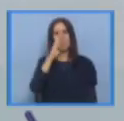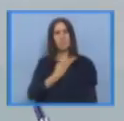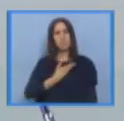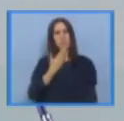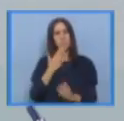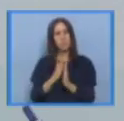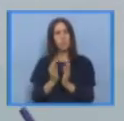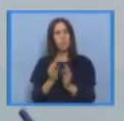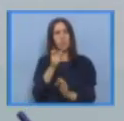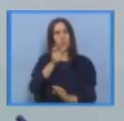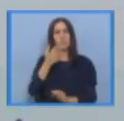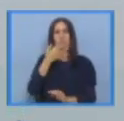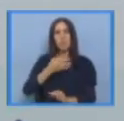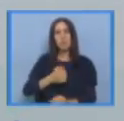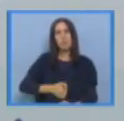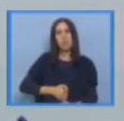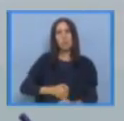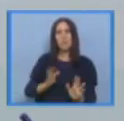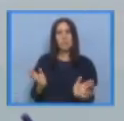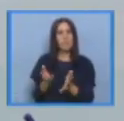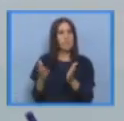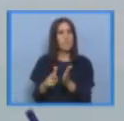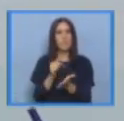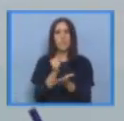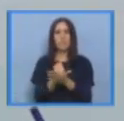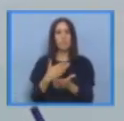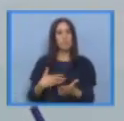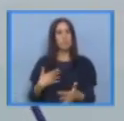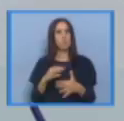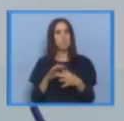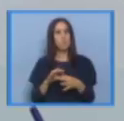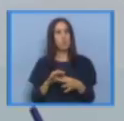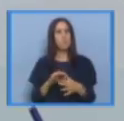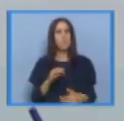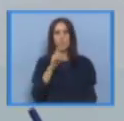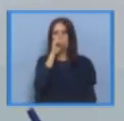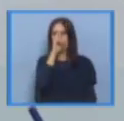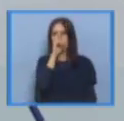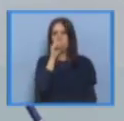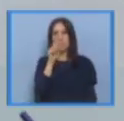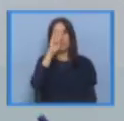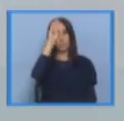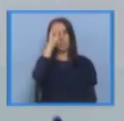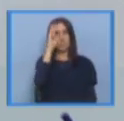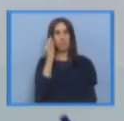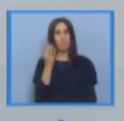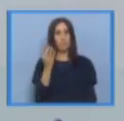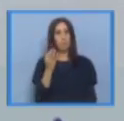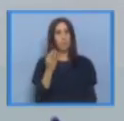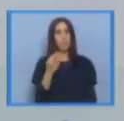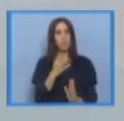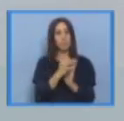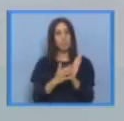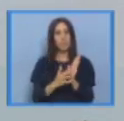apelar aos crentes, aos católicos, sempre esta dimensão da solidariedade. E aqui eu recordava que o Papa teve uma